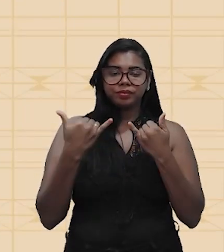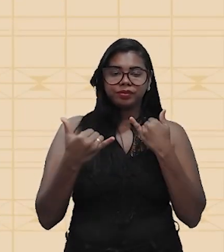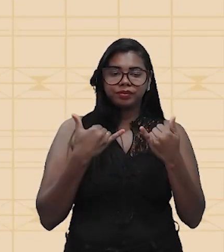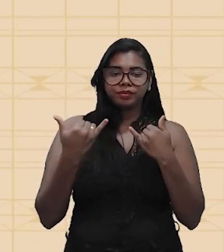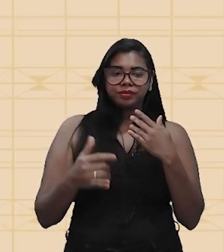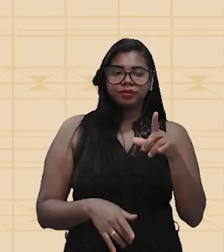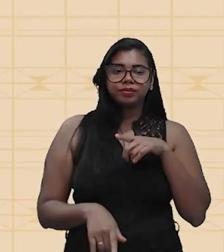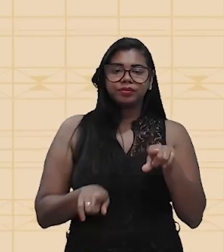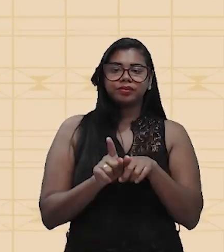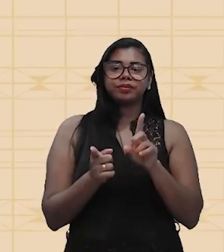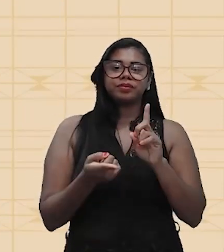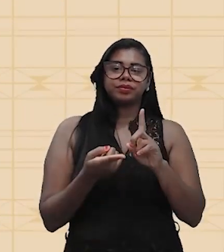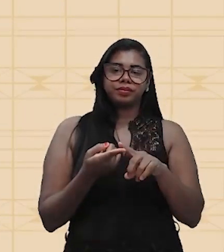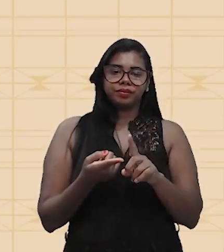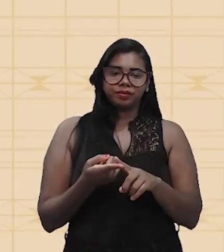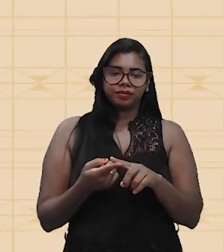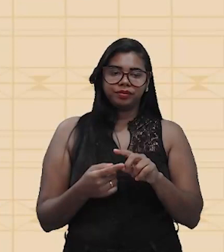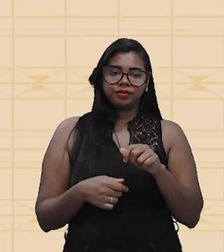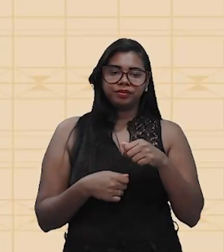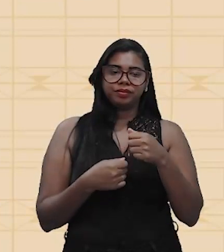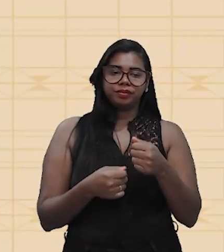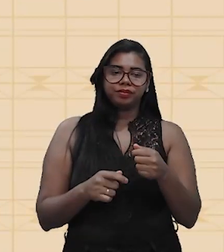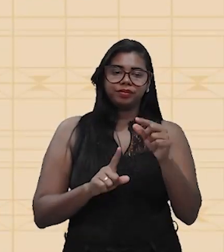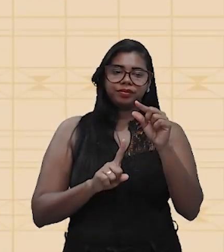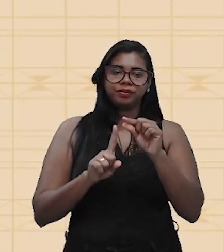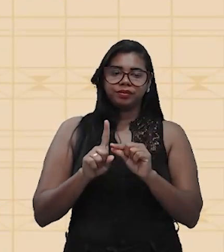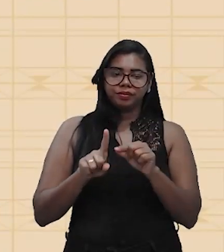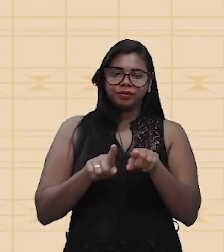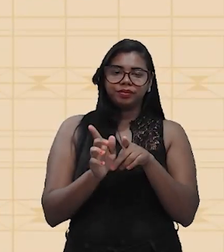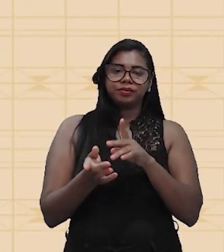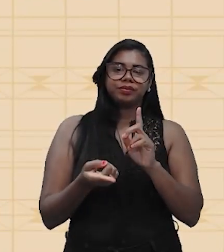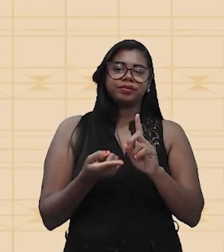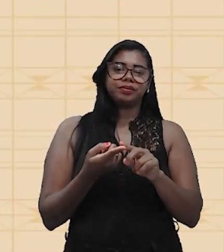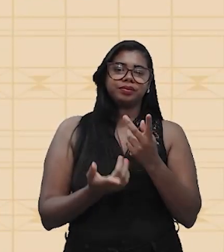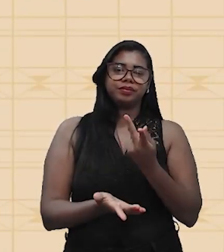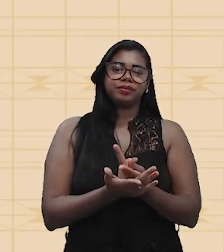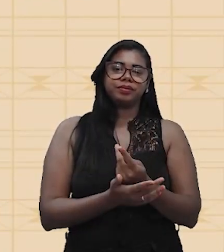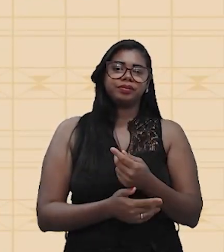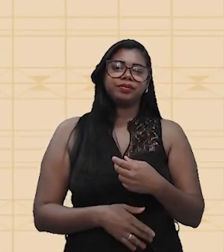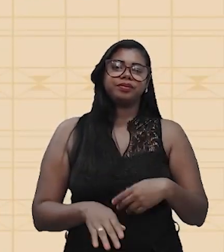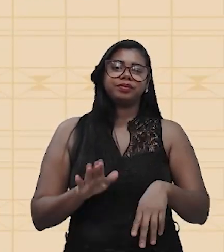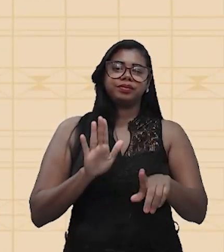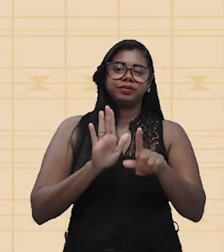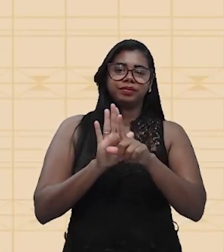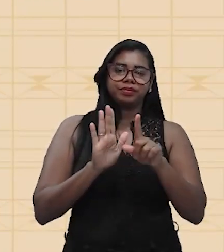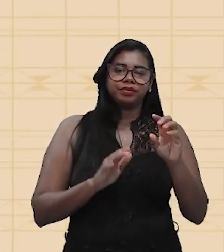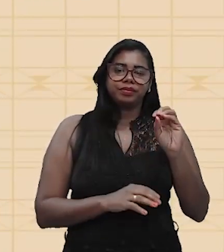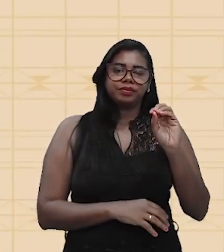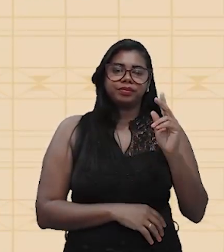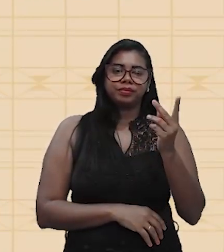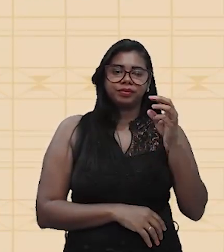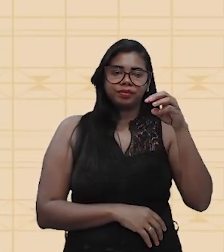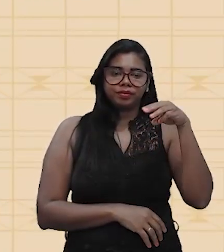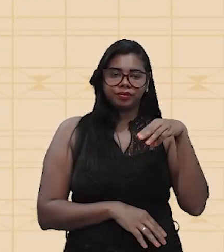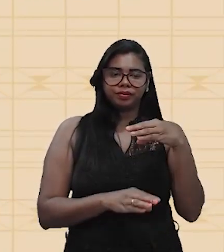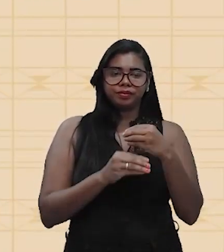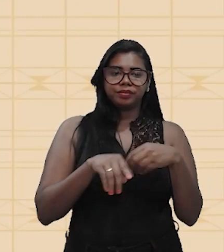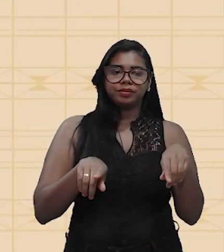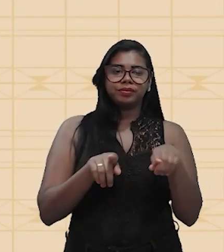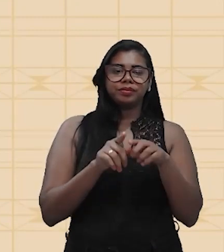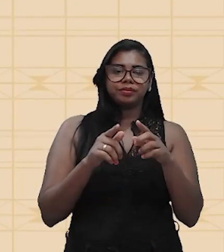ter a resistência. E aí chegamos na primeira lei de Ohm, o você ri, onde ele fala